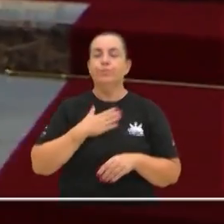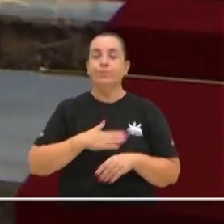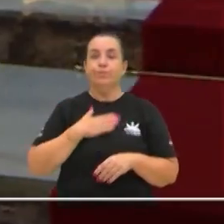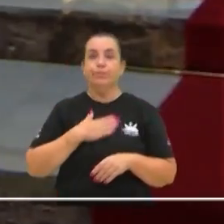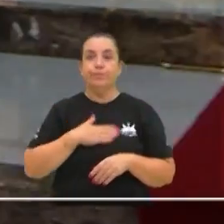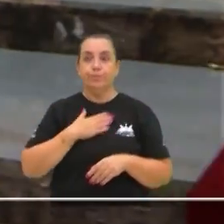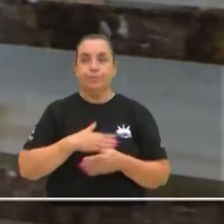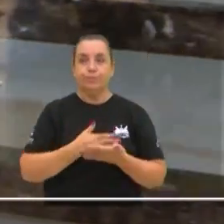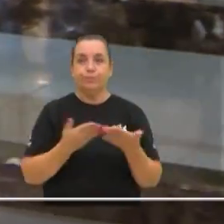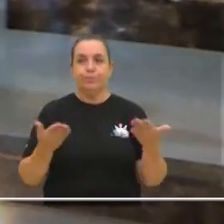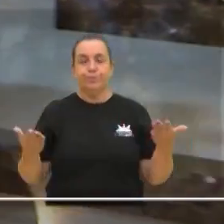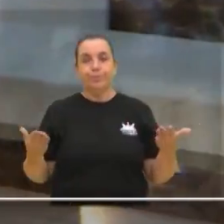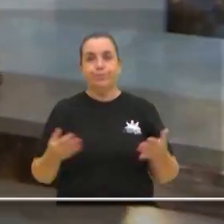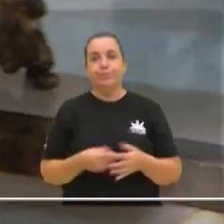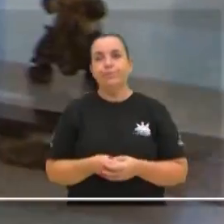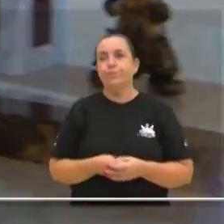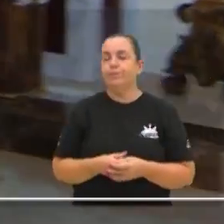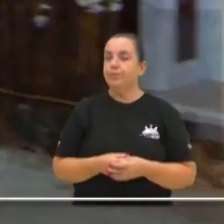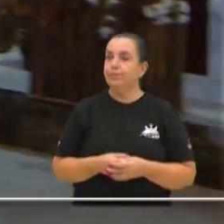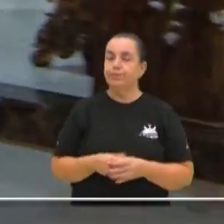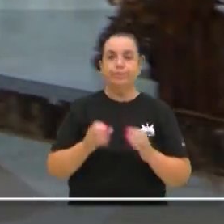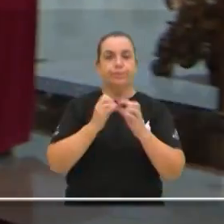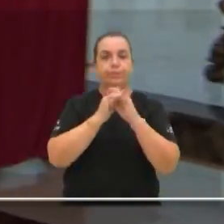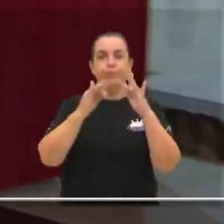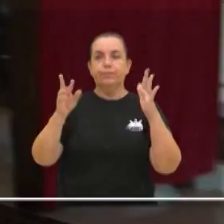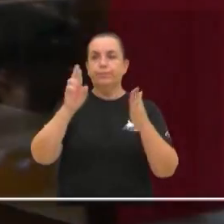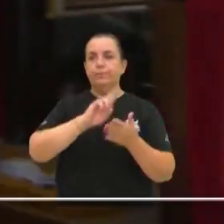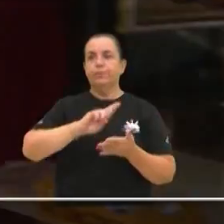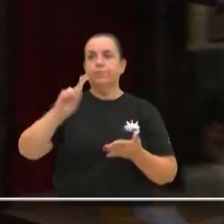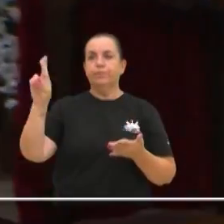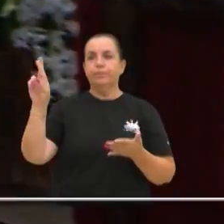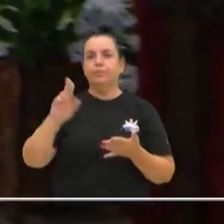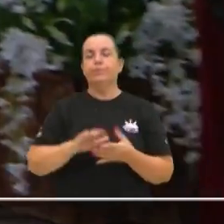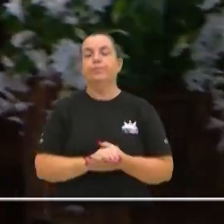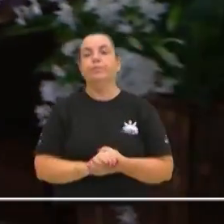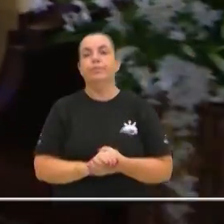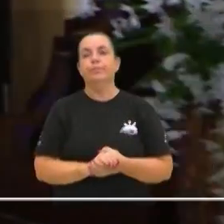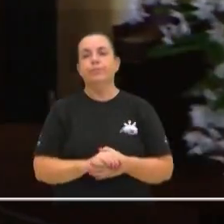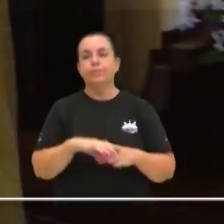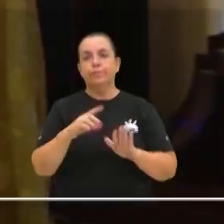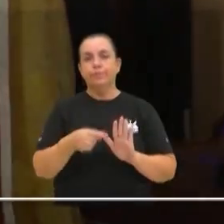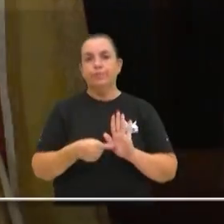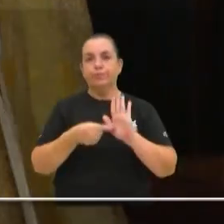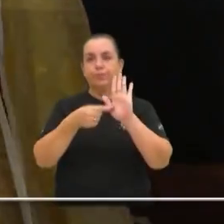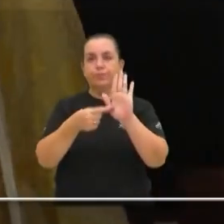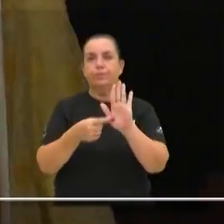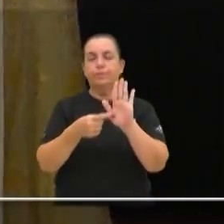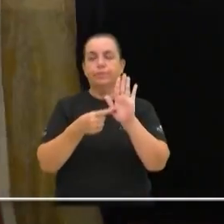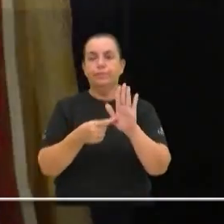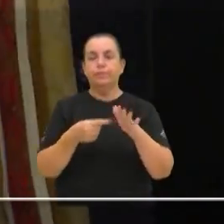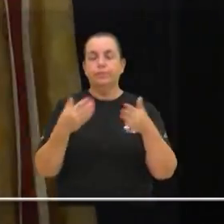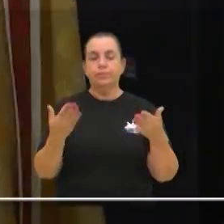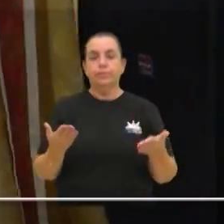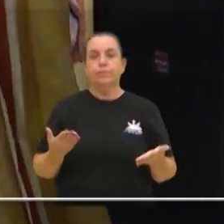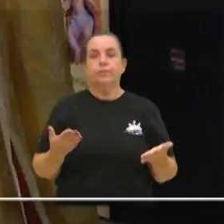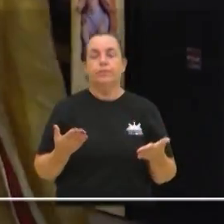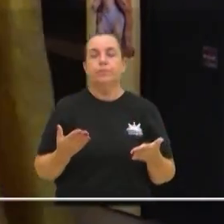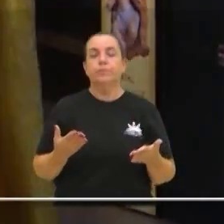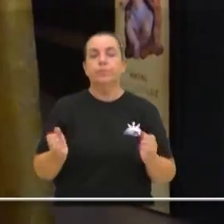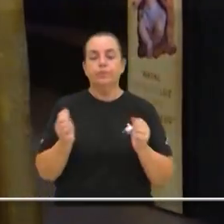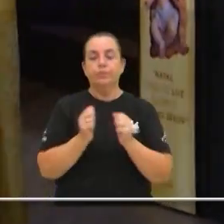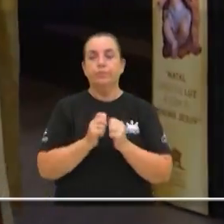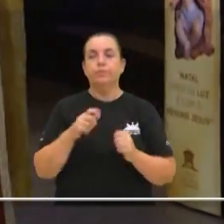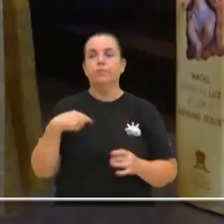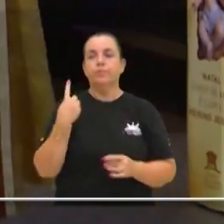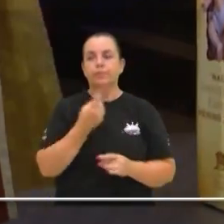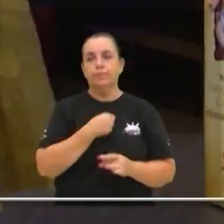caríssimos, a glória do Senhor se manifestou e se manifesta no meio de